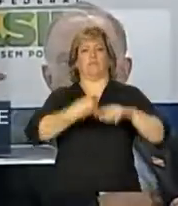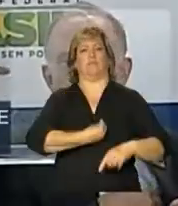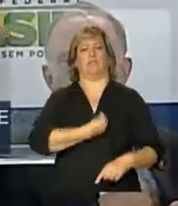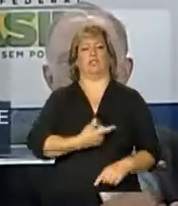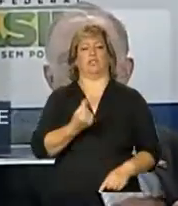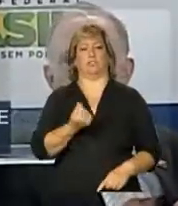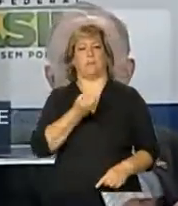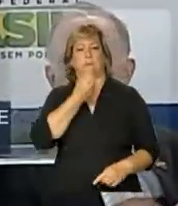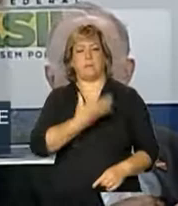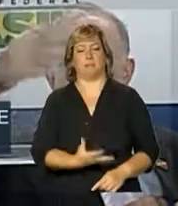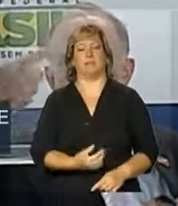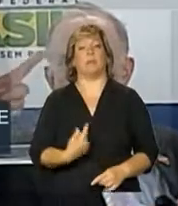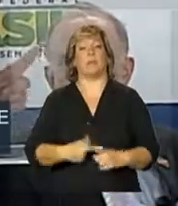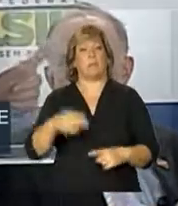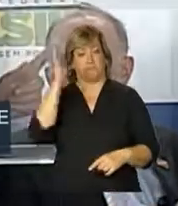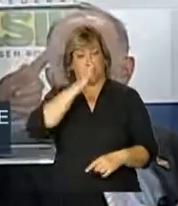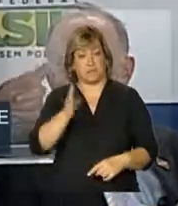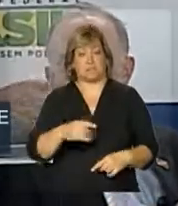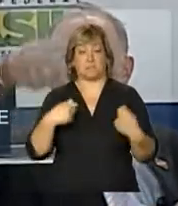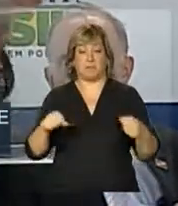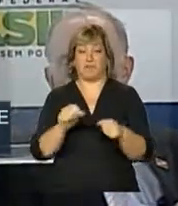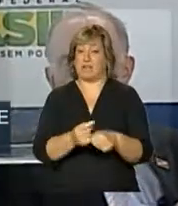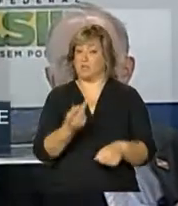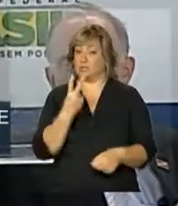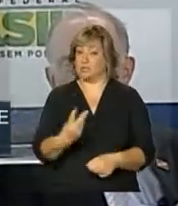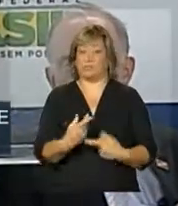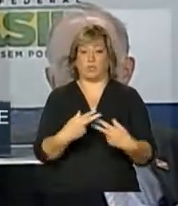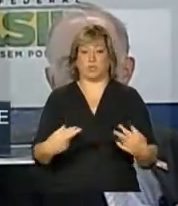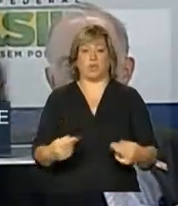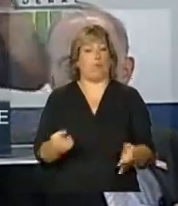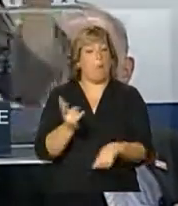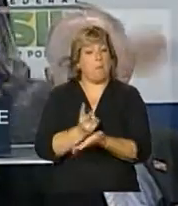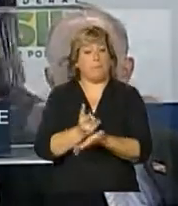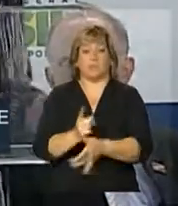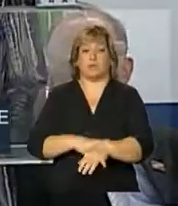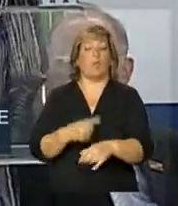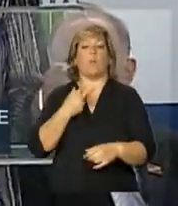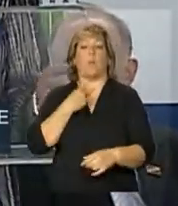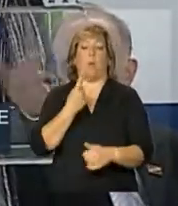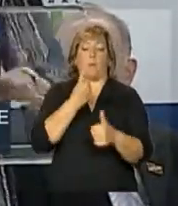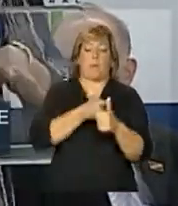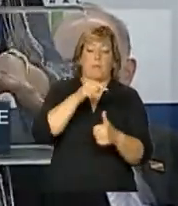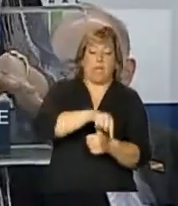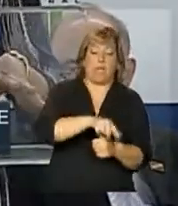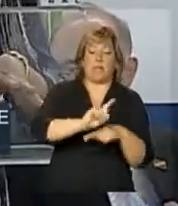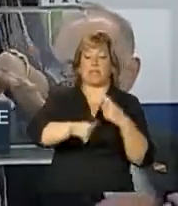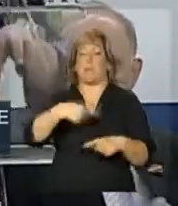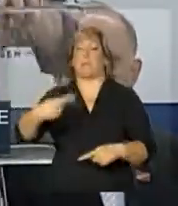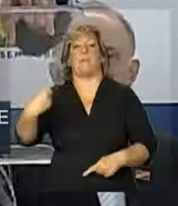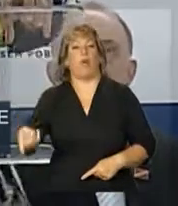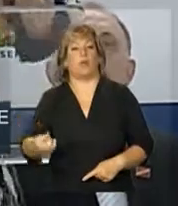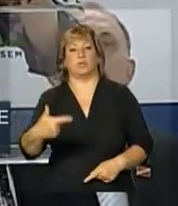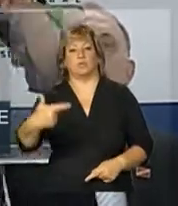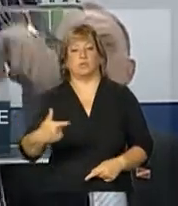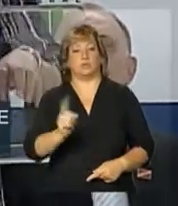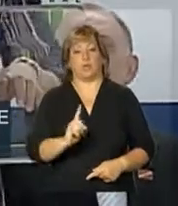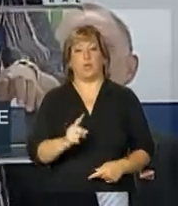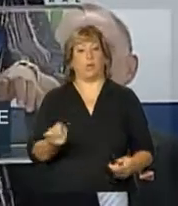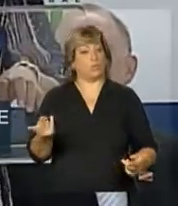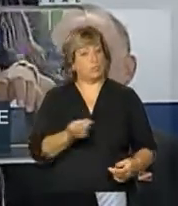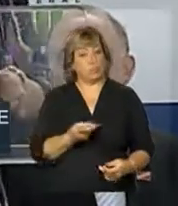duas coisas e tem de fazer simultaneamente. Não tem uma coisa primeiro e uma depois. As duas têm de